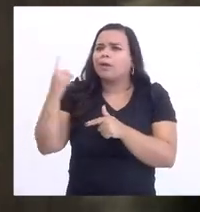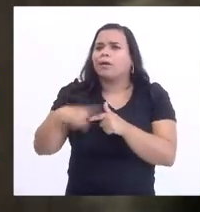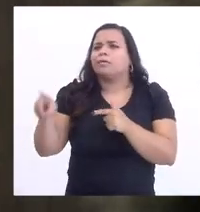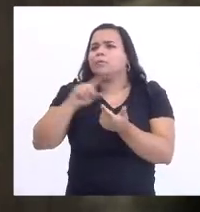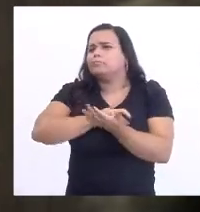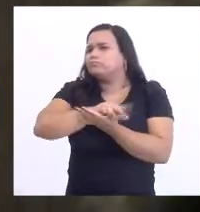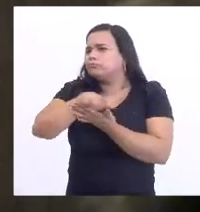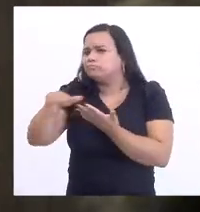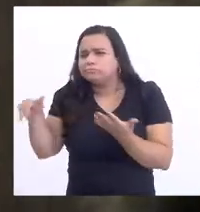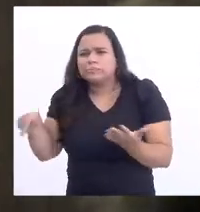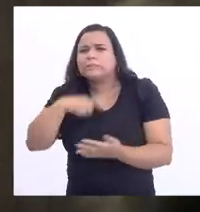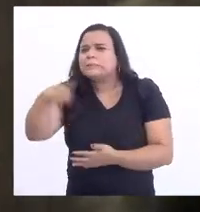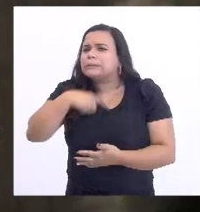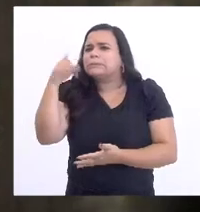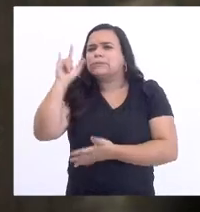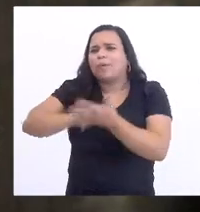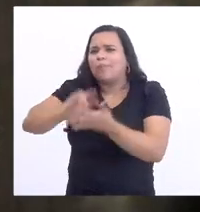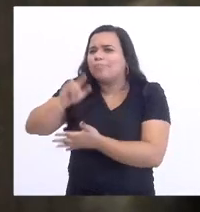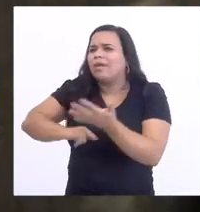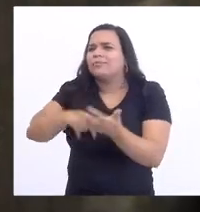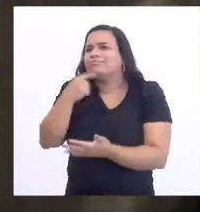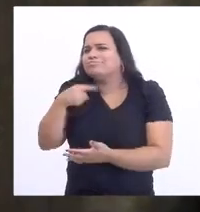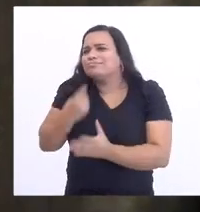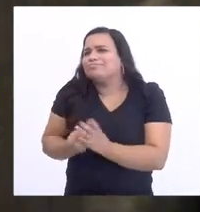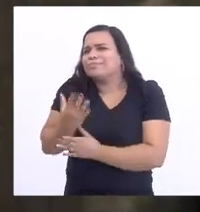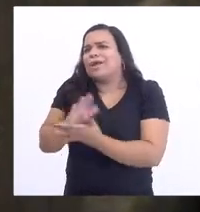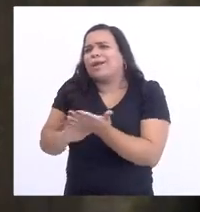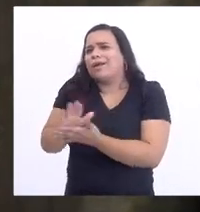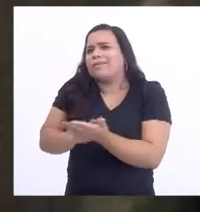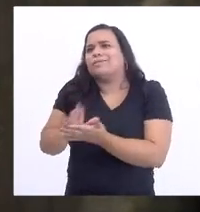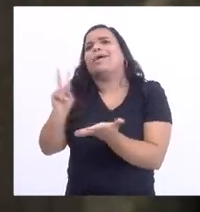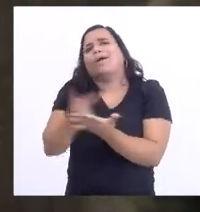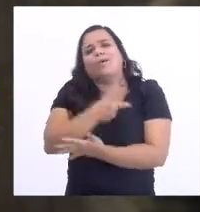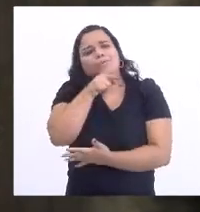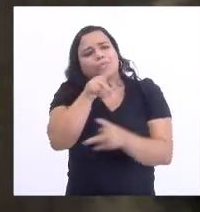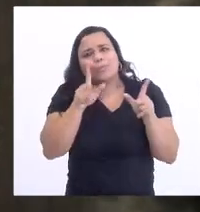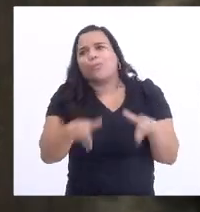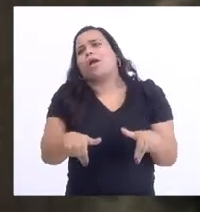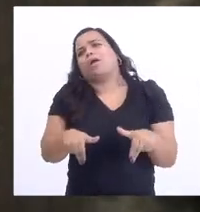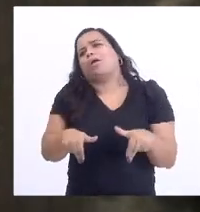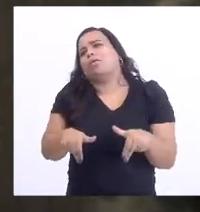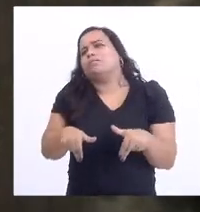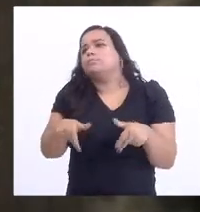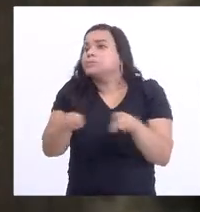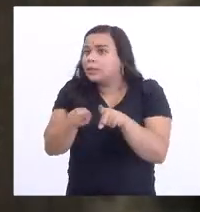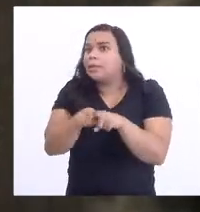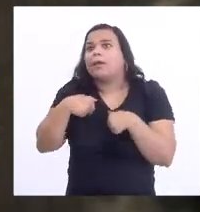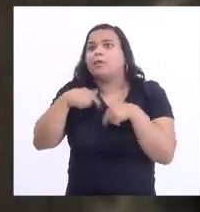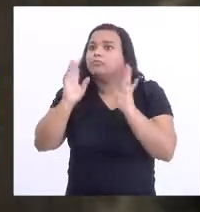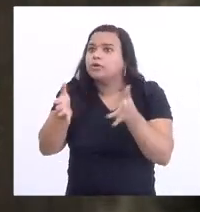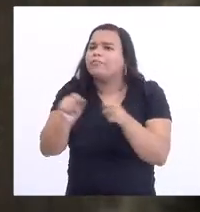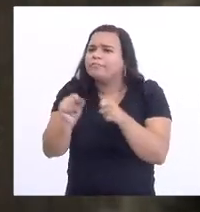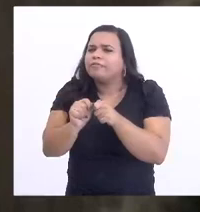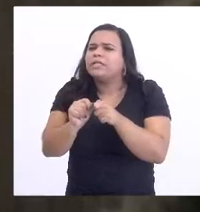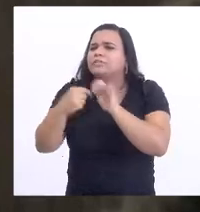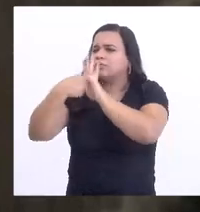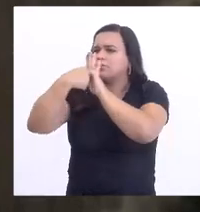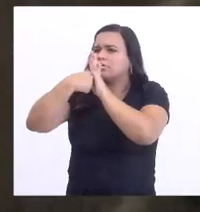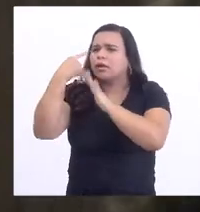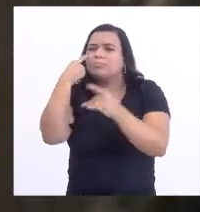para tirar a documentação, Luiz, passa por isso, inclusive eu fui fazer exame de vista